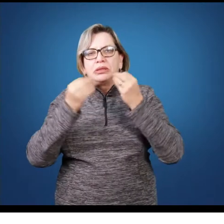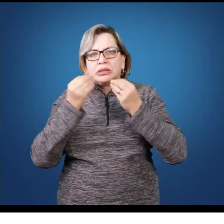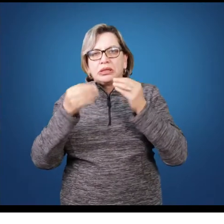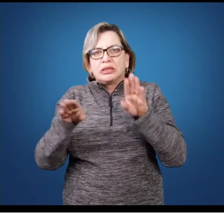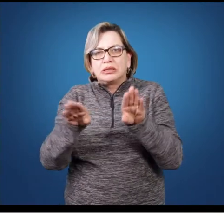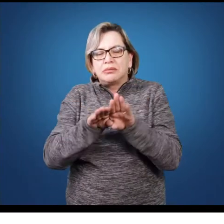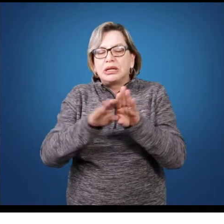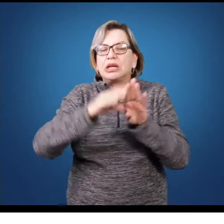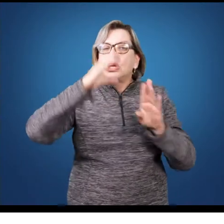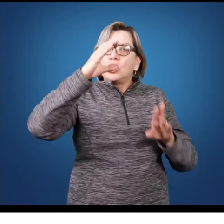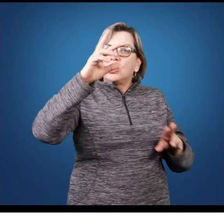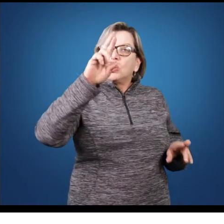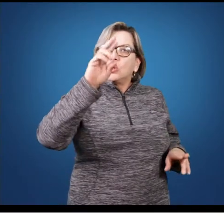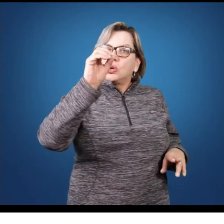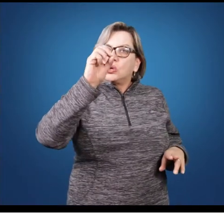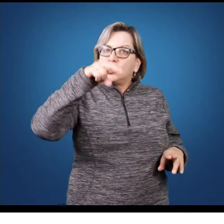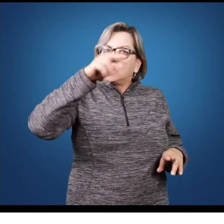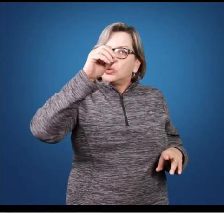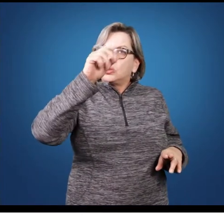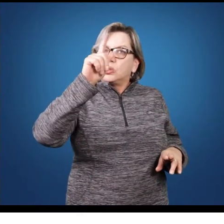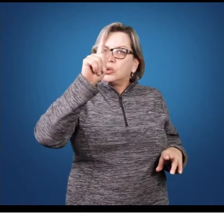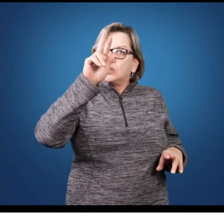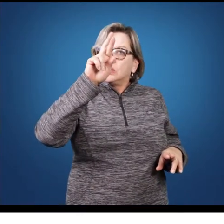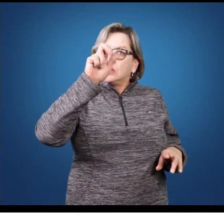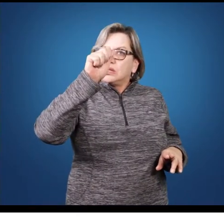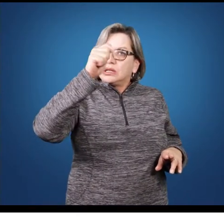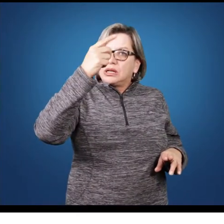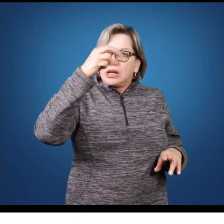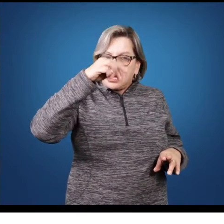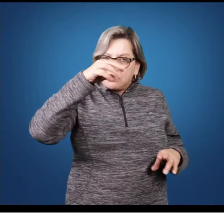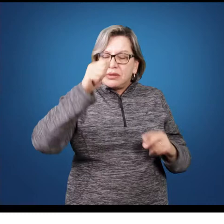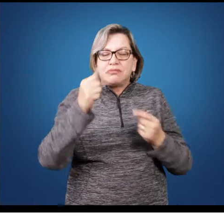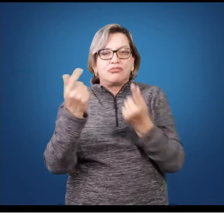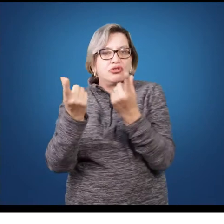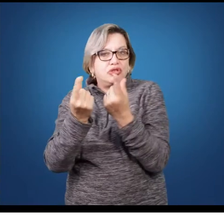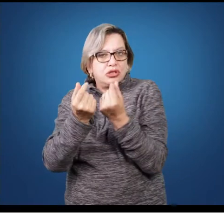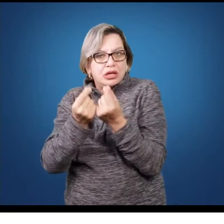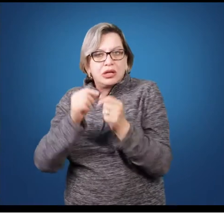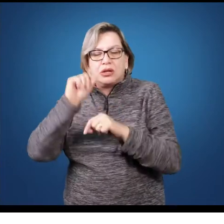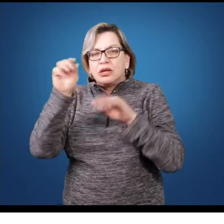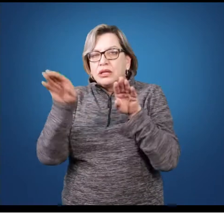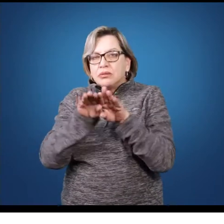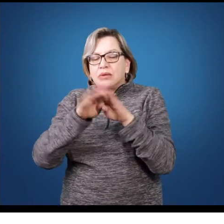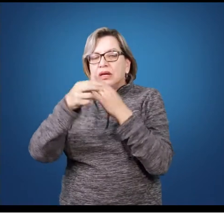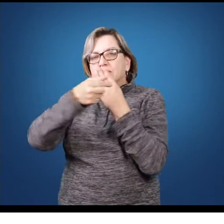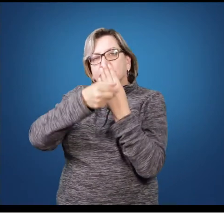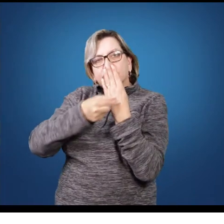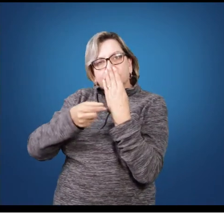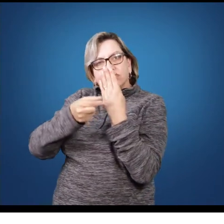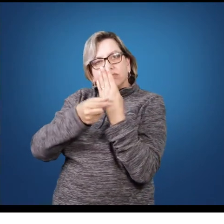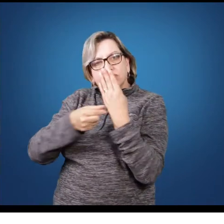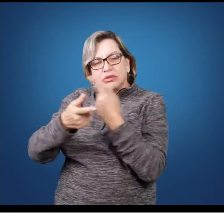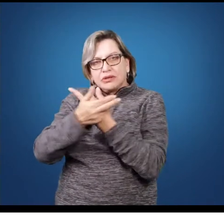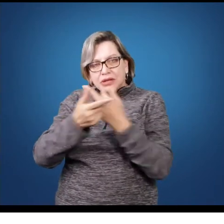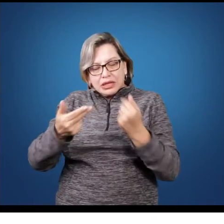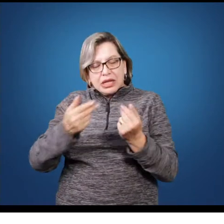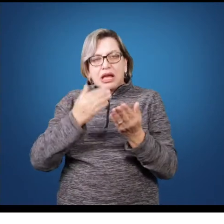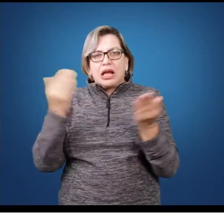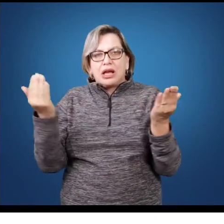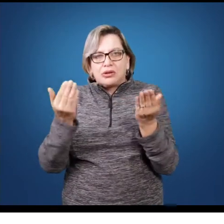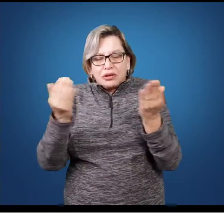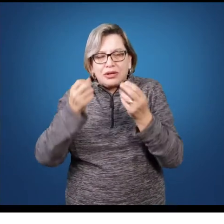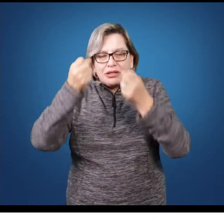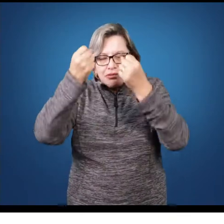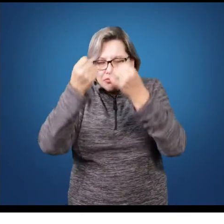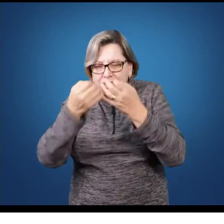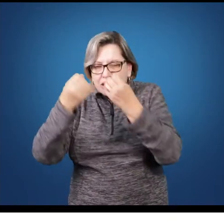no cronograma, no orçamento e nas referências bibliográficas. Então, a partir de agora, a gente vai falar um pouquinho